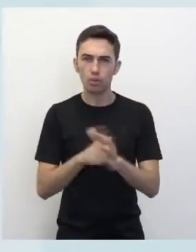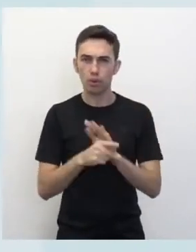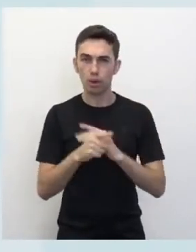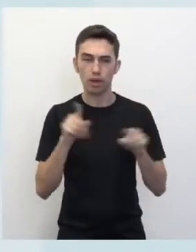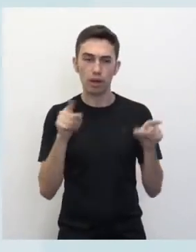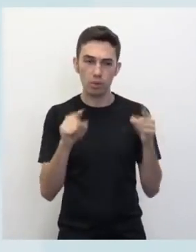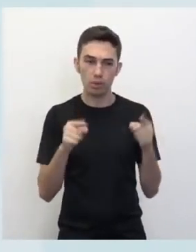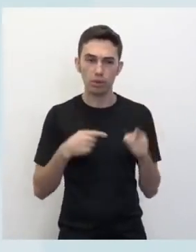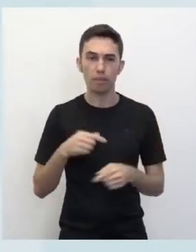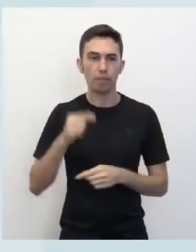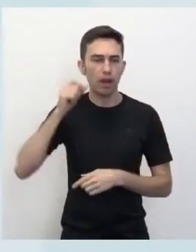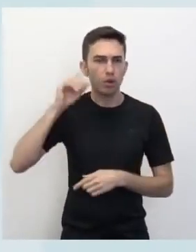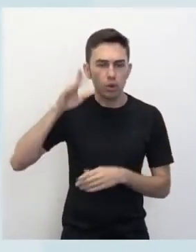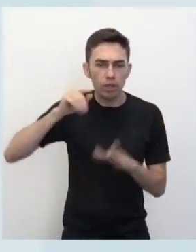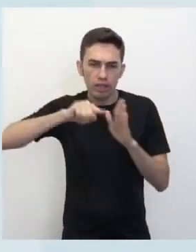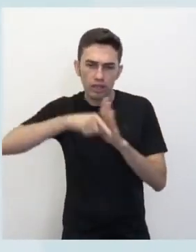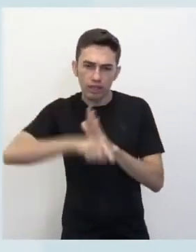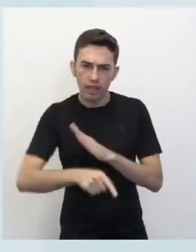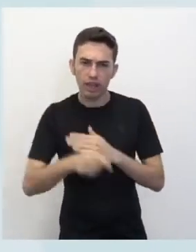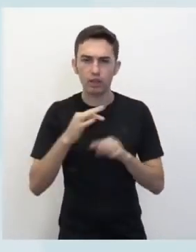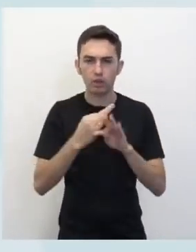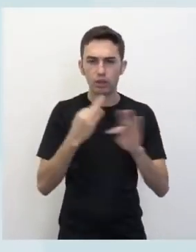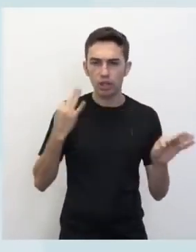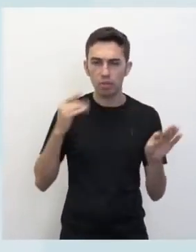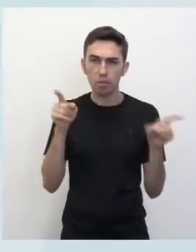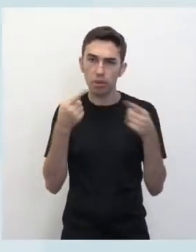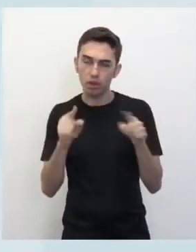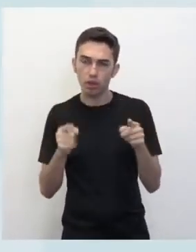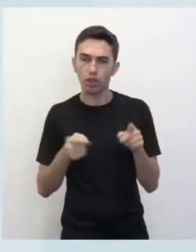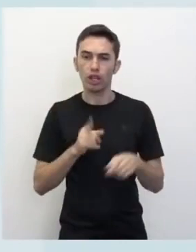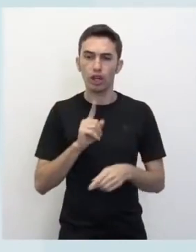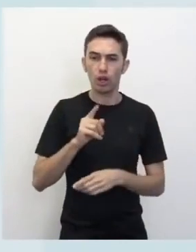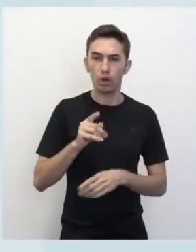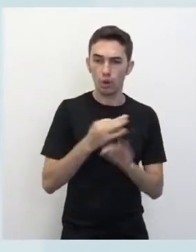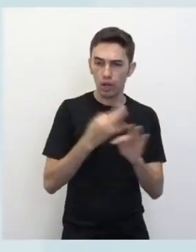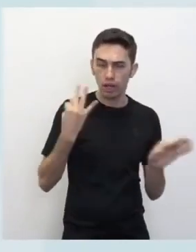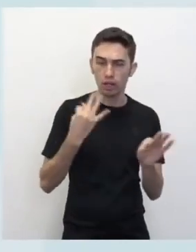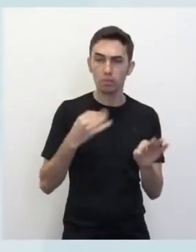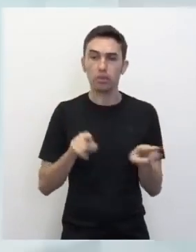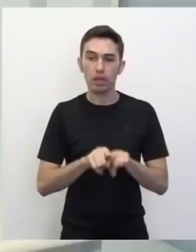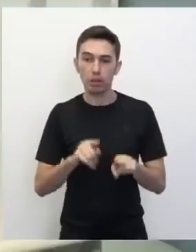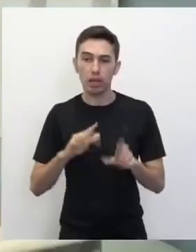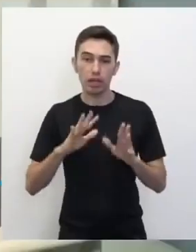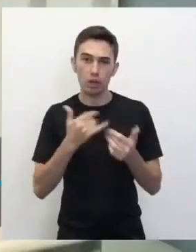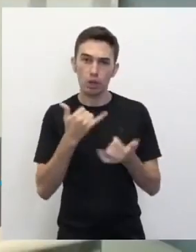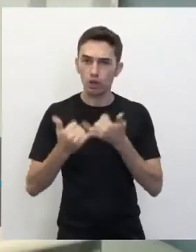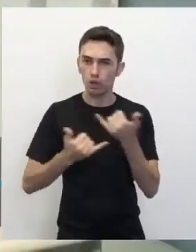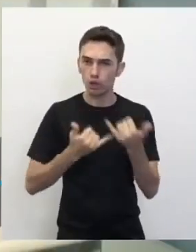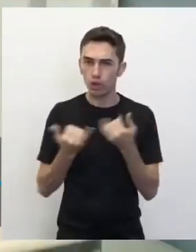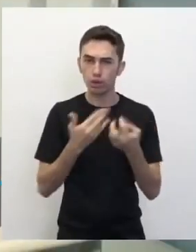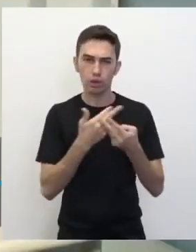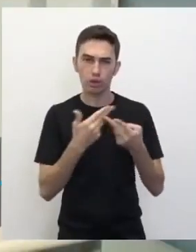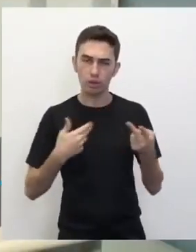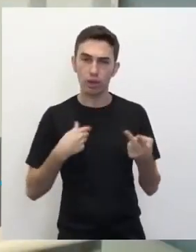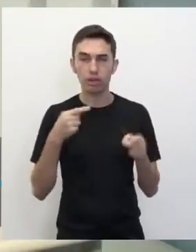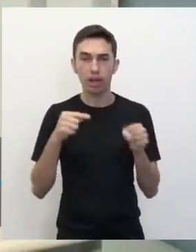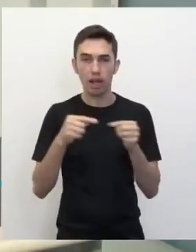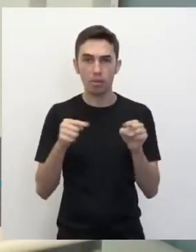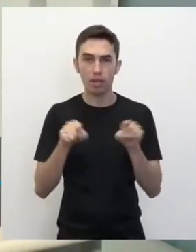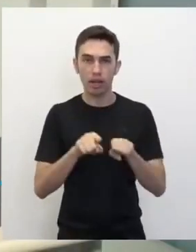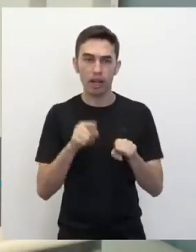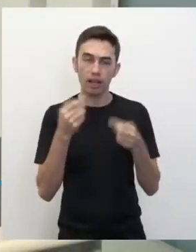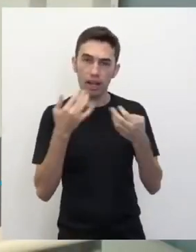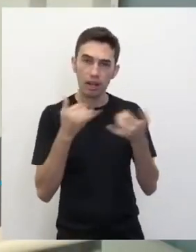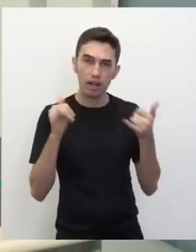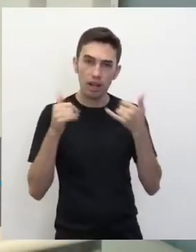canções e práticas diversas de composição, criação, execução e apreciação musical. Turma, o chat mudou o formato,